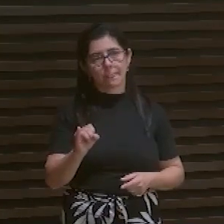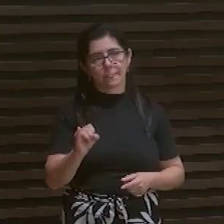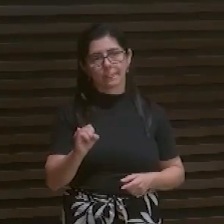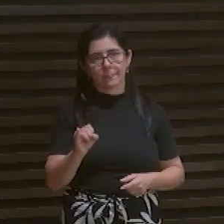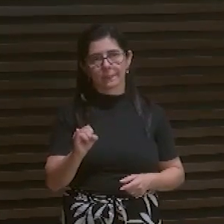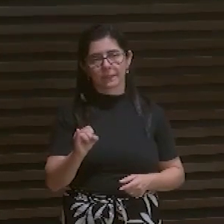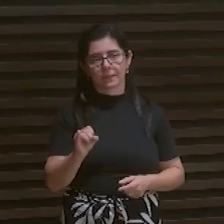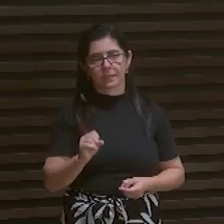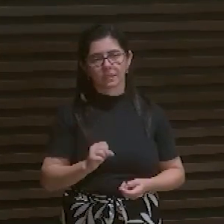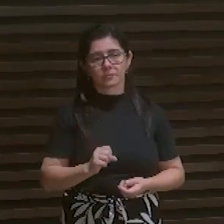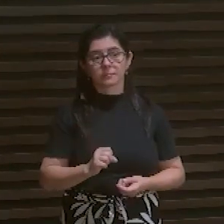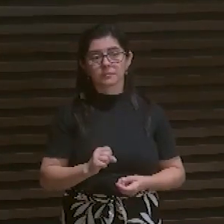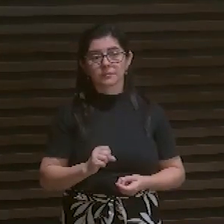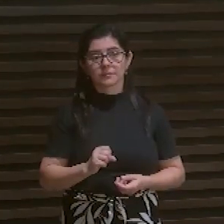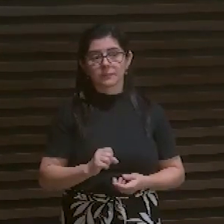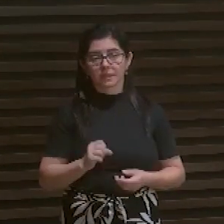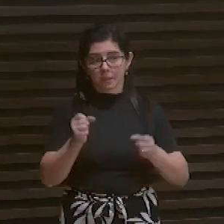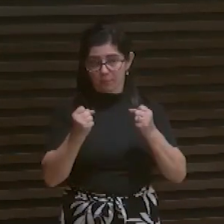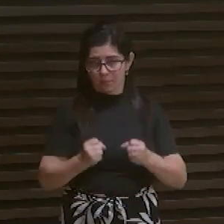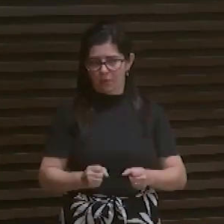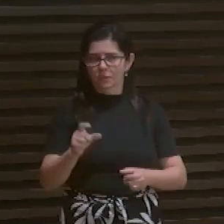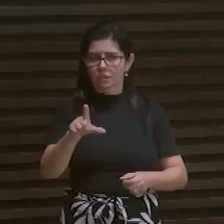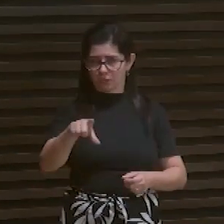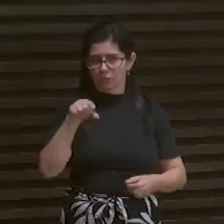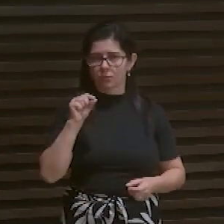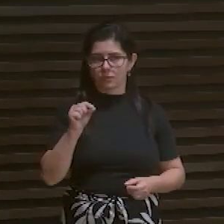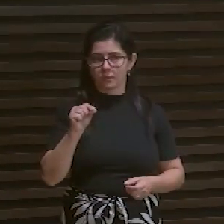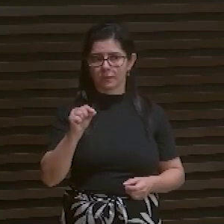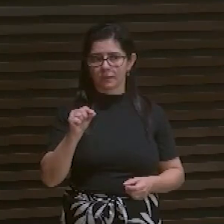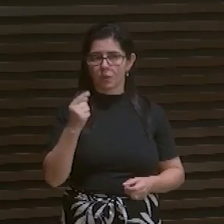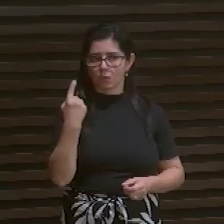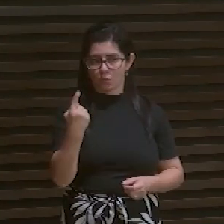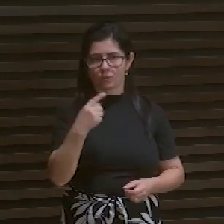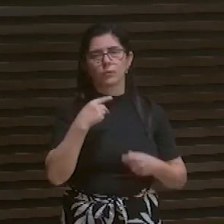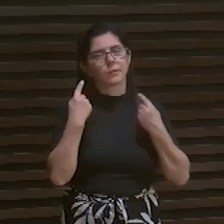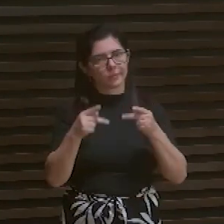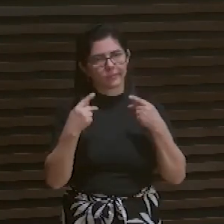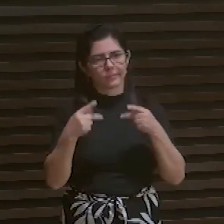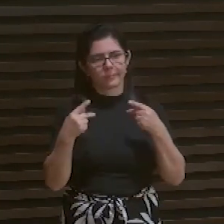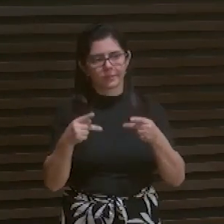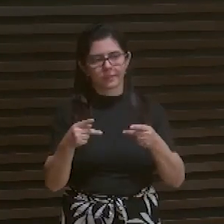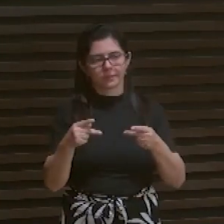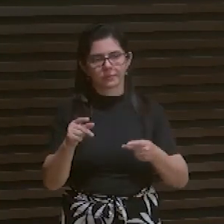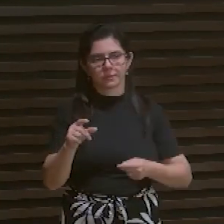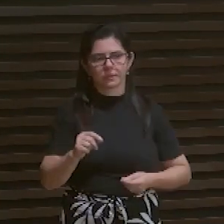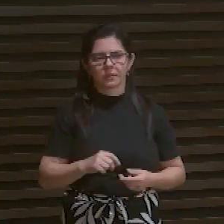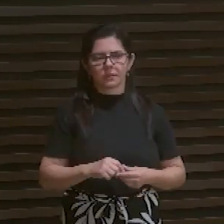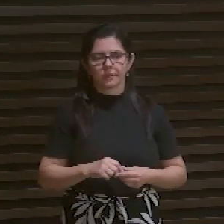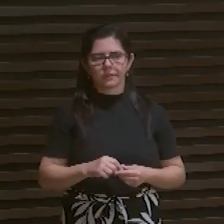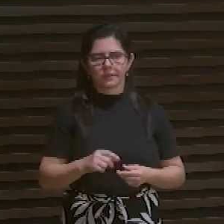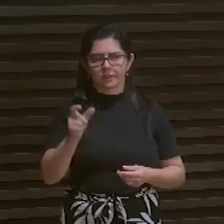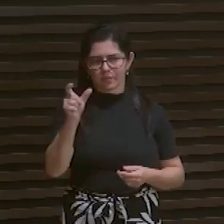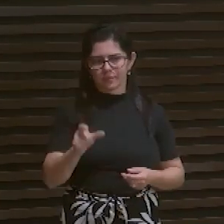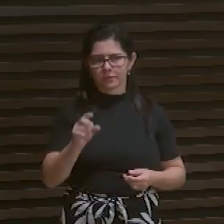ouvir tal pregador. Eu quero deixar isso bem claro. Eu prefiro ouvir o Marcinho pregar do que o Maurício. Ou o